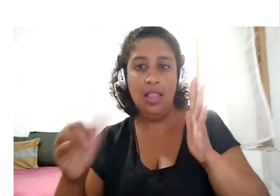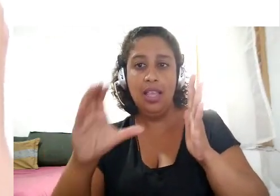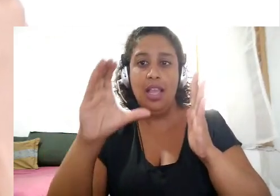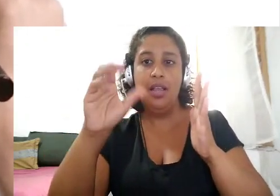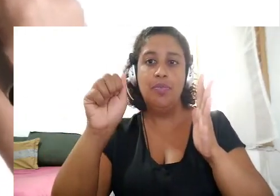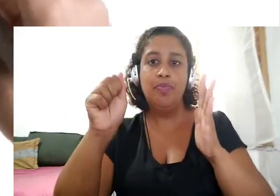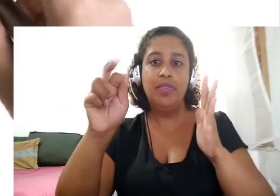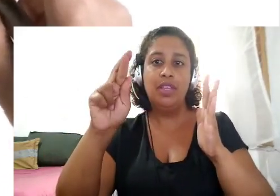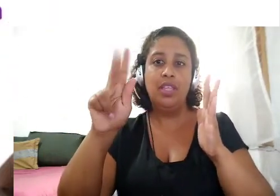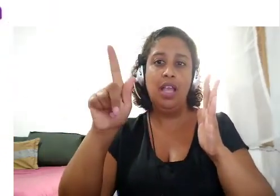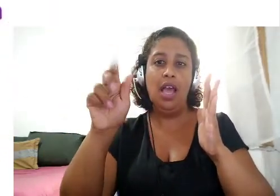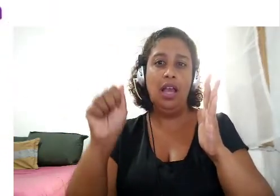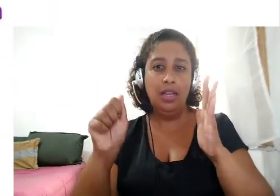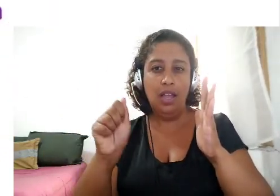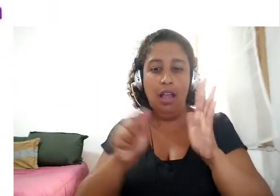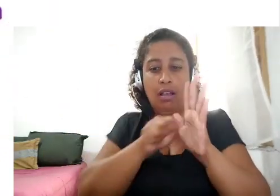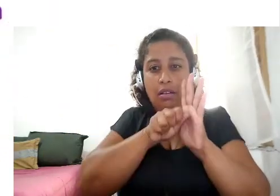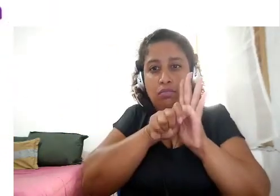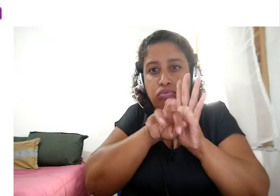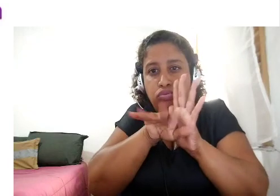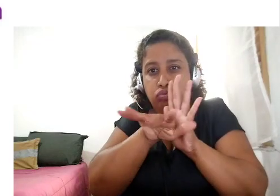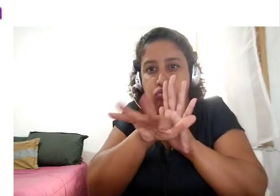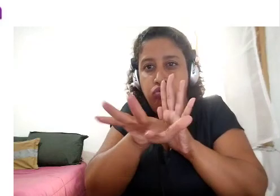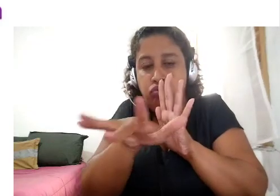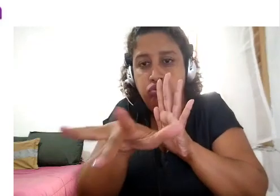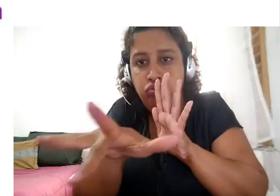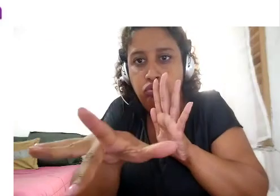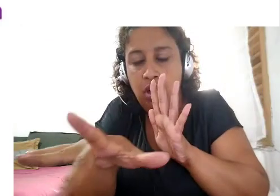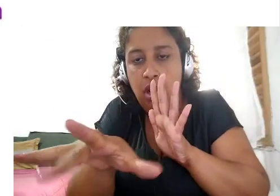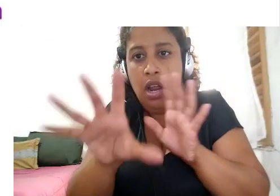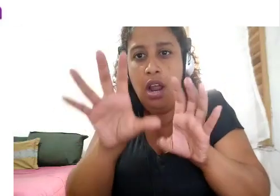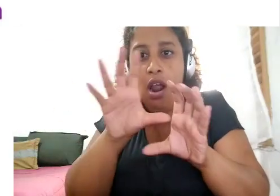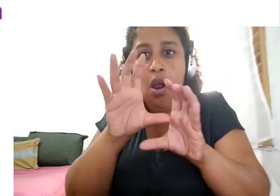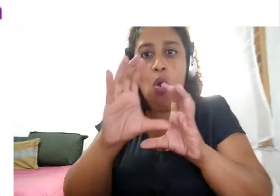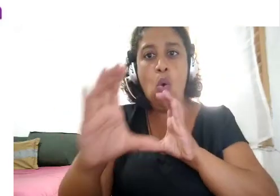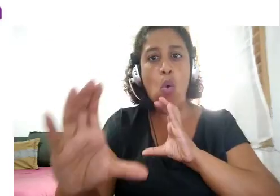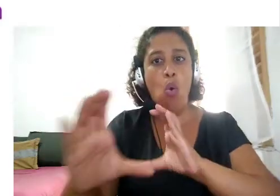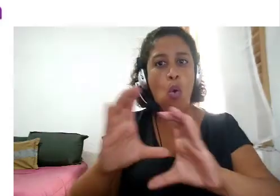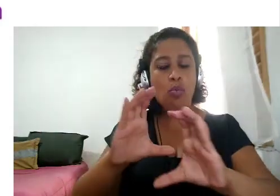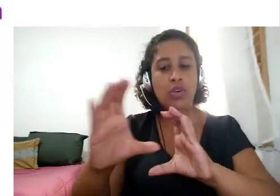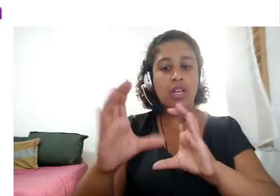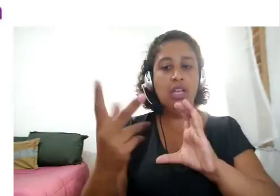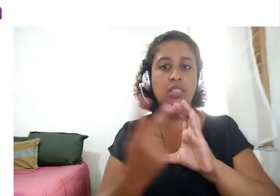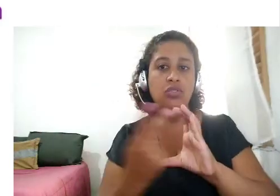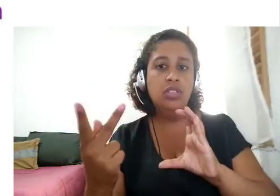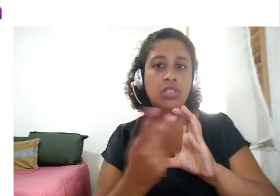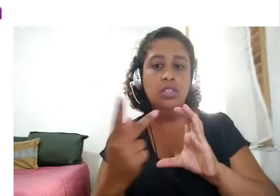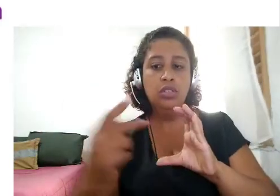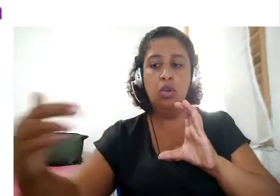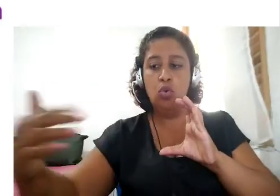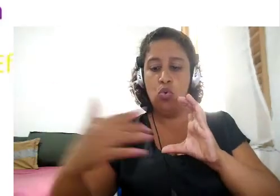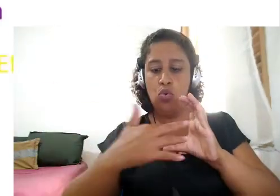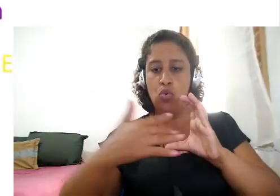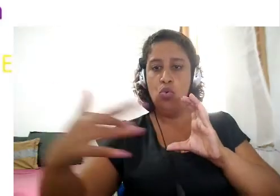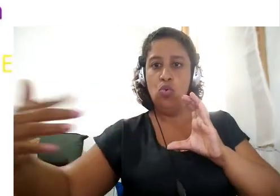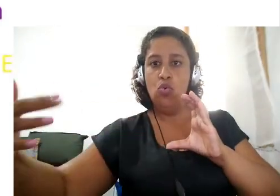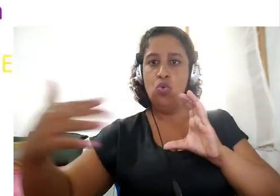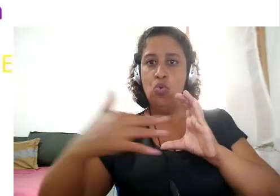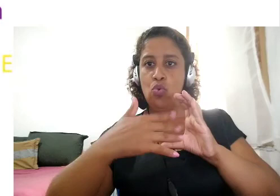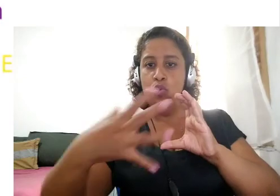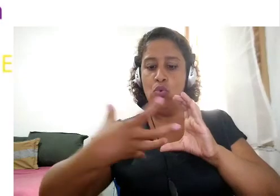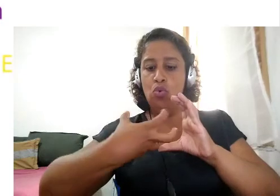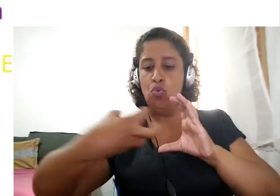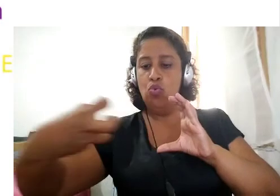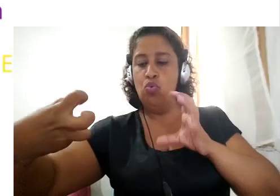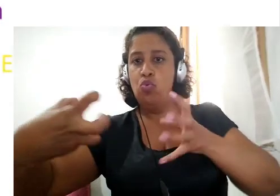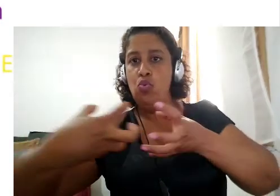eletroencefalograma, temos que ter em mente os potenciais pós-sinápticos, a maneira com que eles estimulam e inibem uma membrana